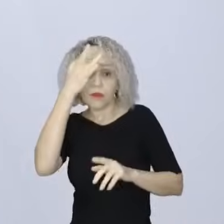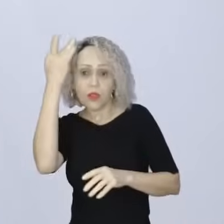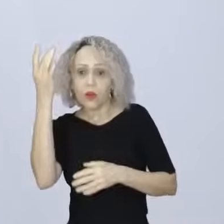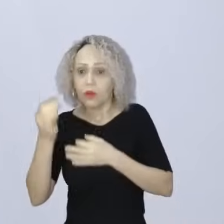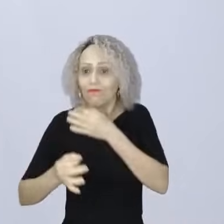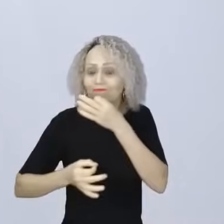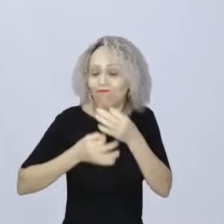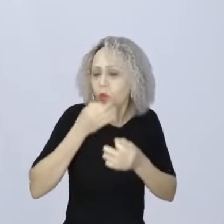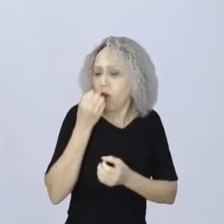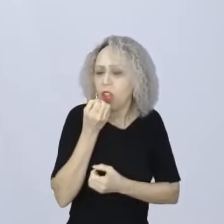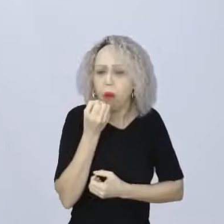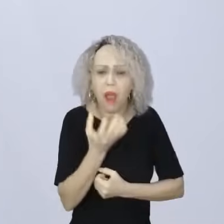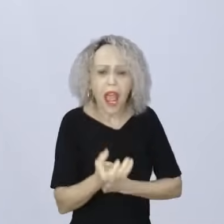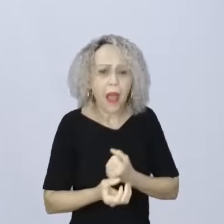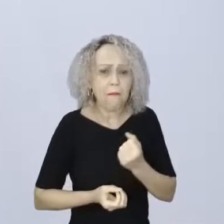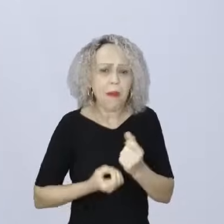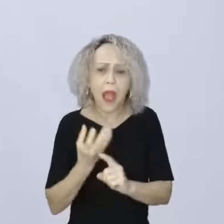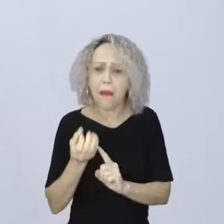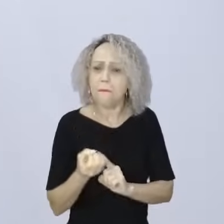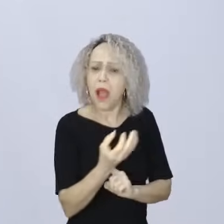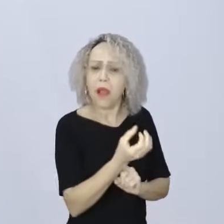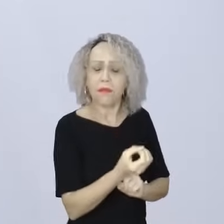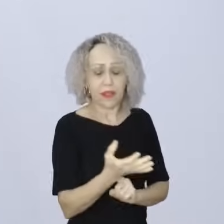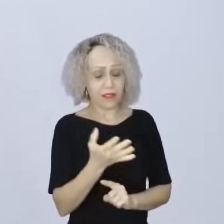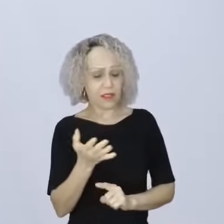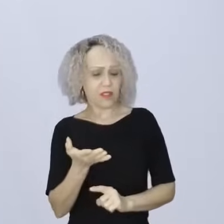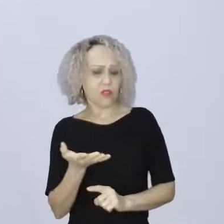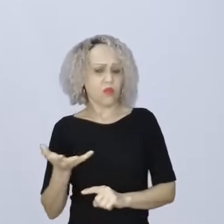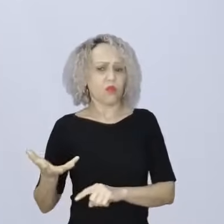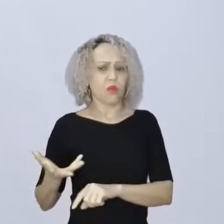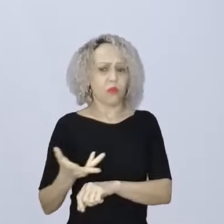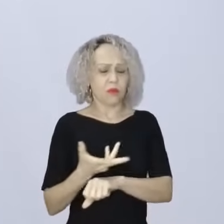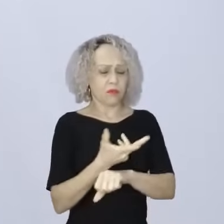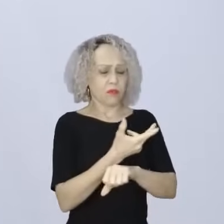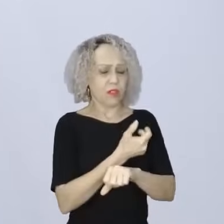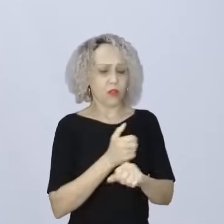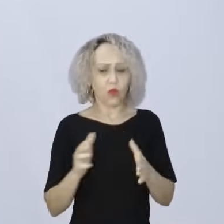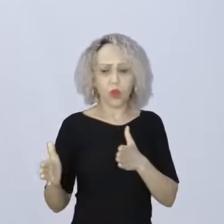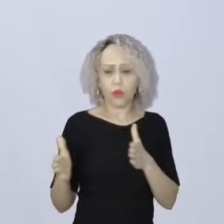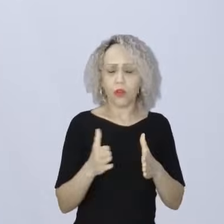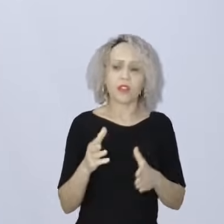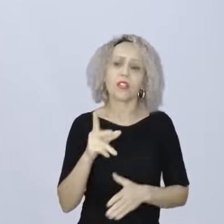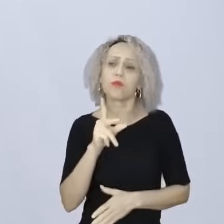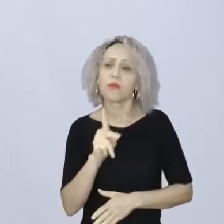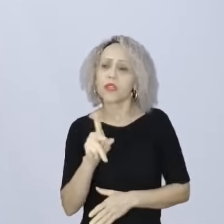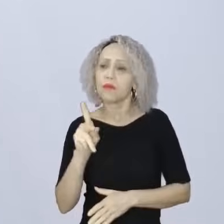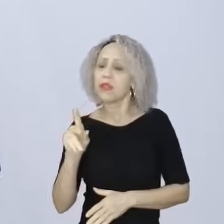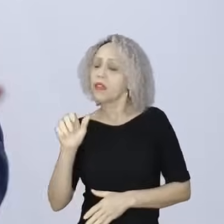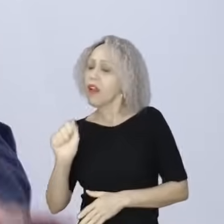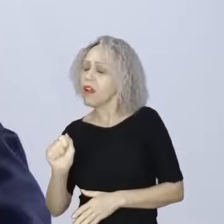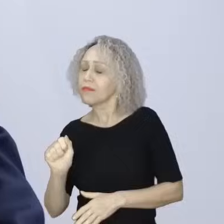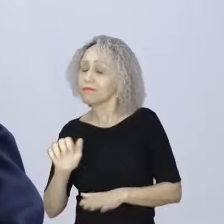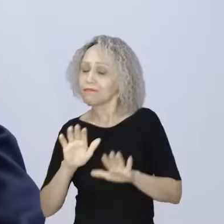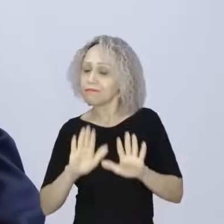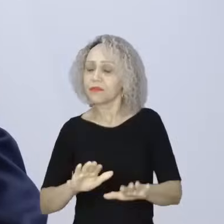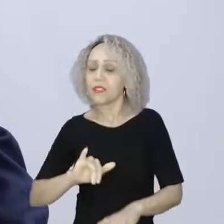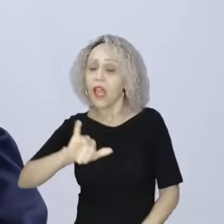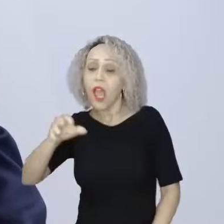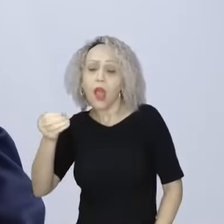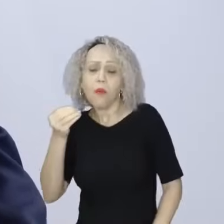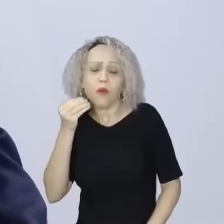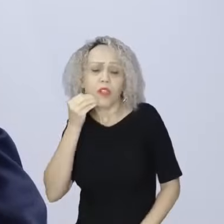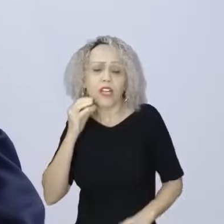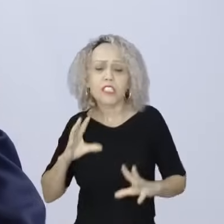foi muito rico durante o processo do PPA, que é a oportunidade de todos os